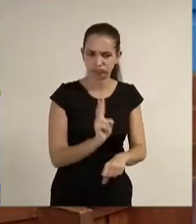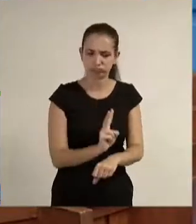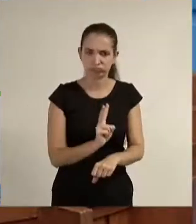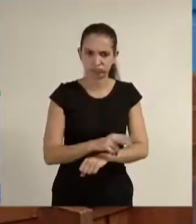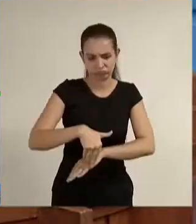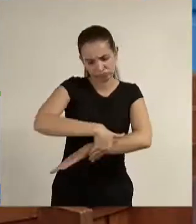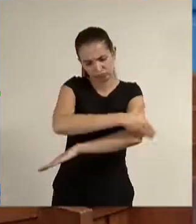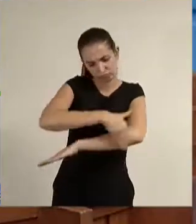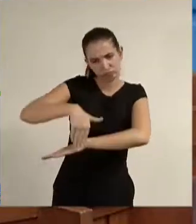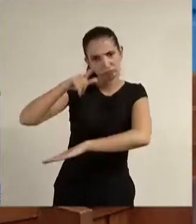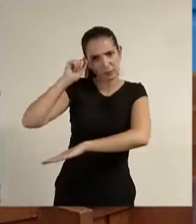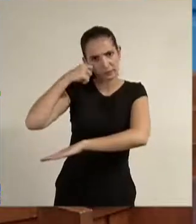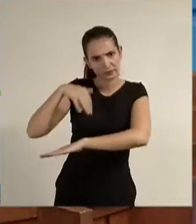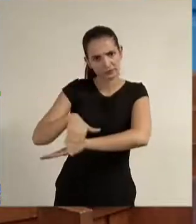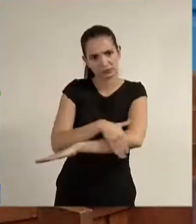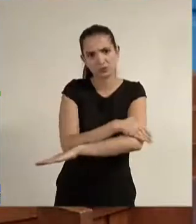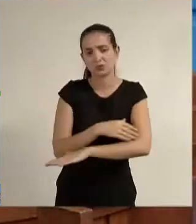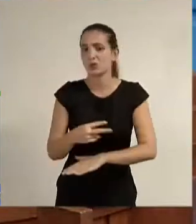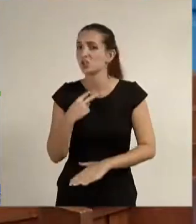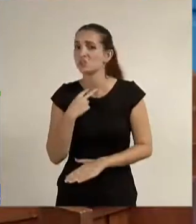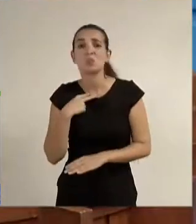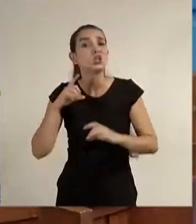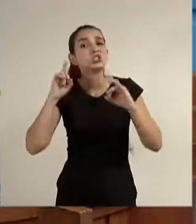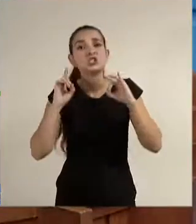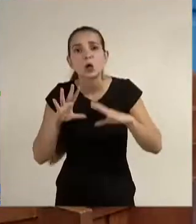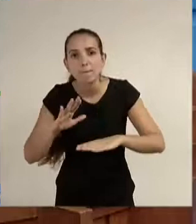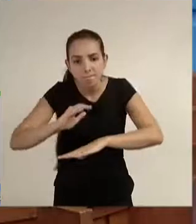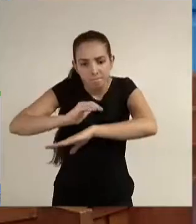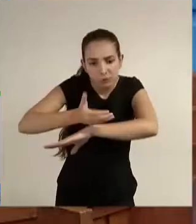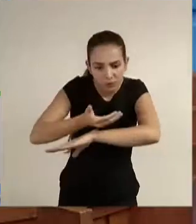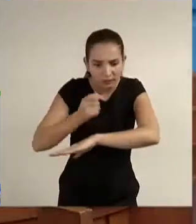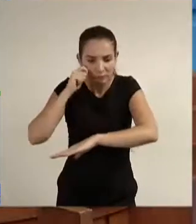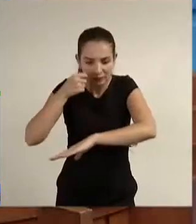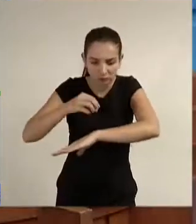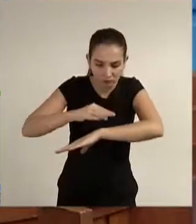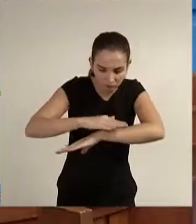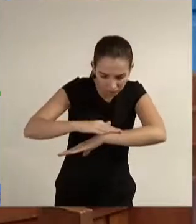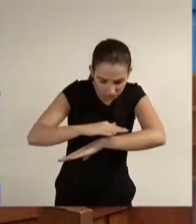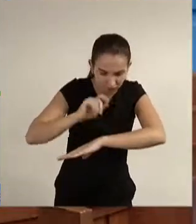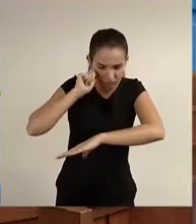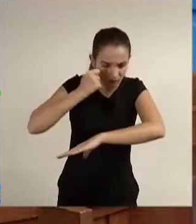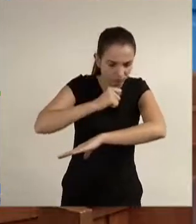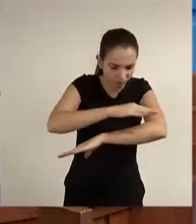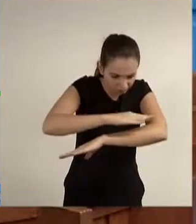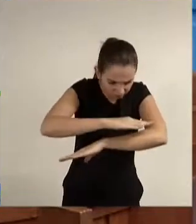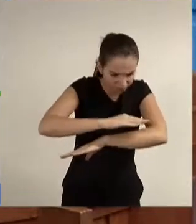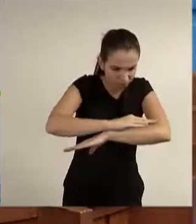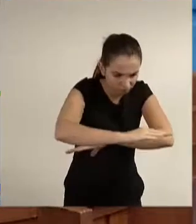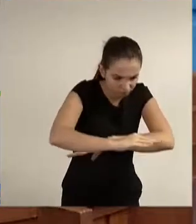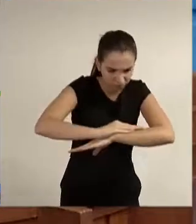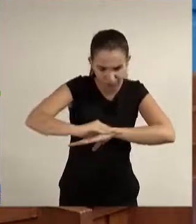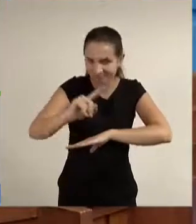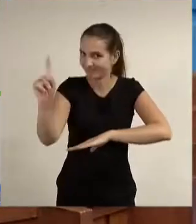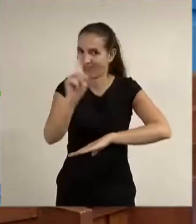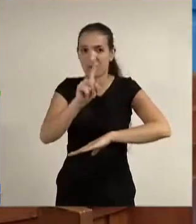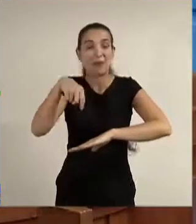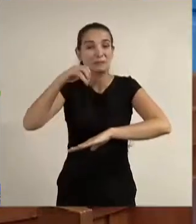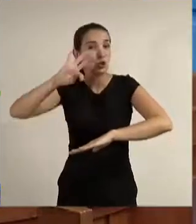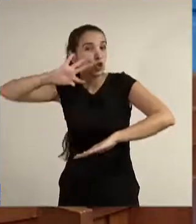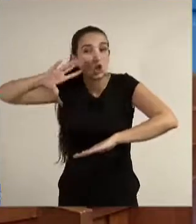péssimo estado. Não cabe mais tapa-buracos em diversas ruas, porque a base já foi